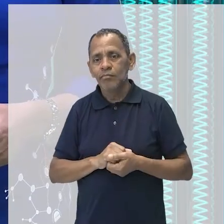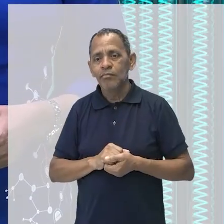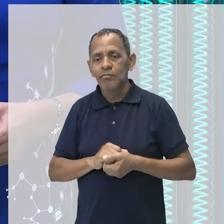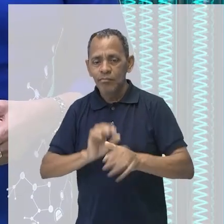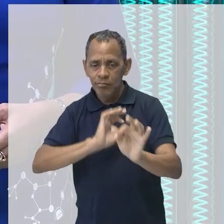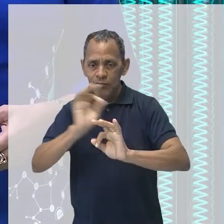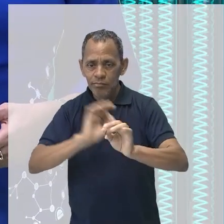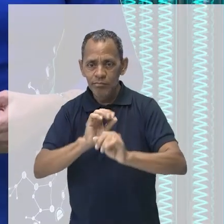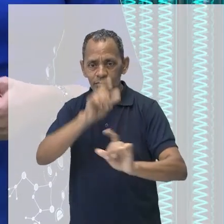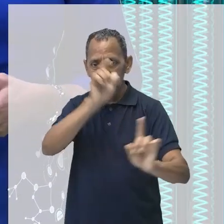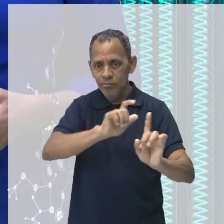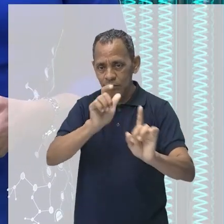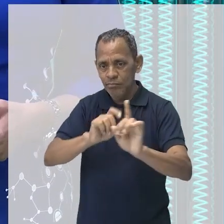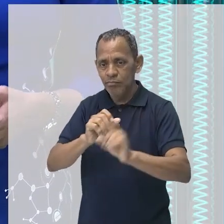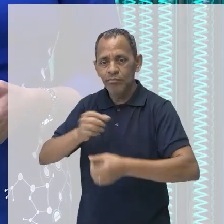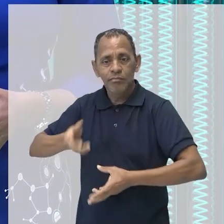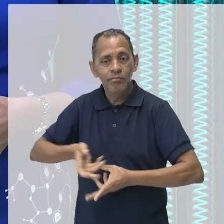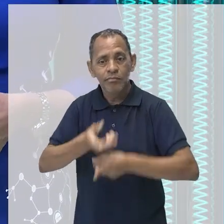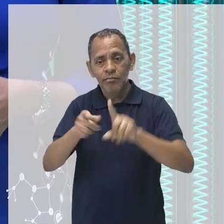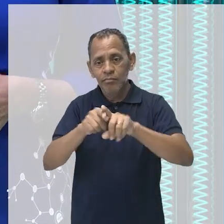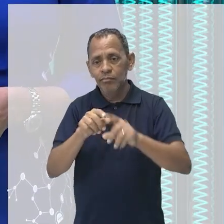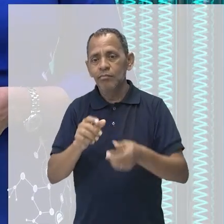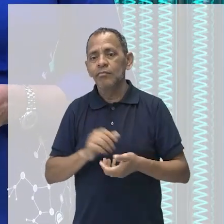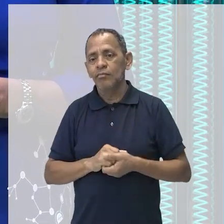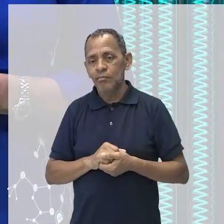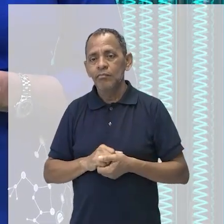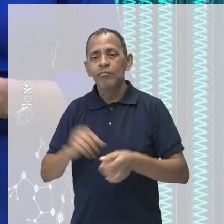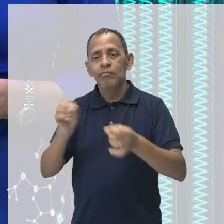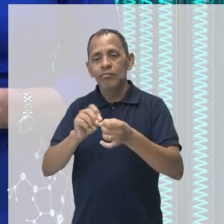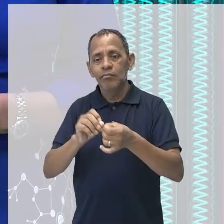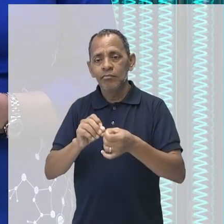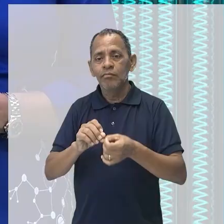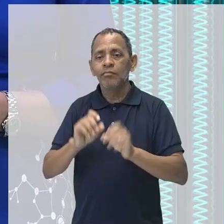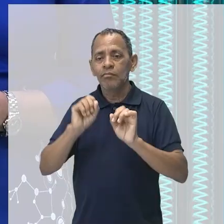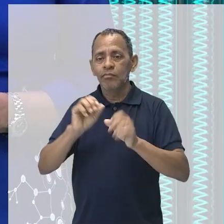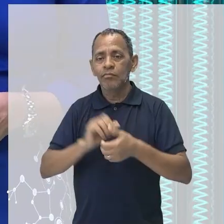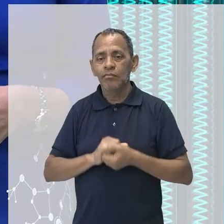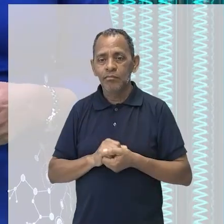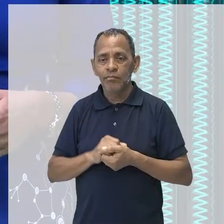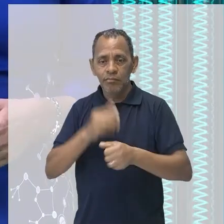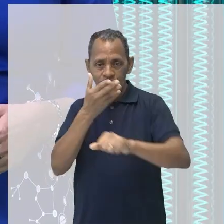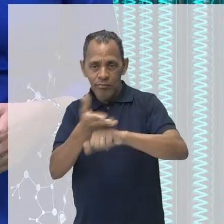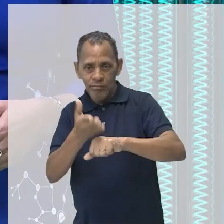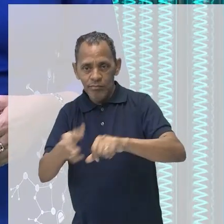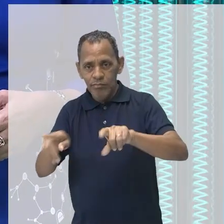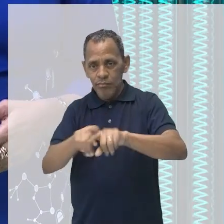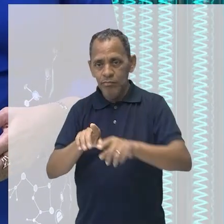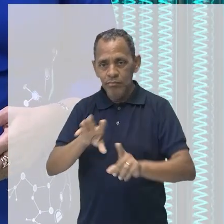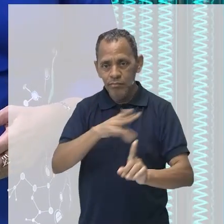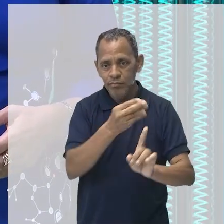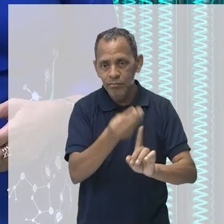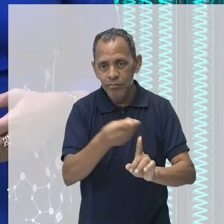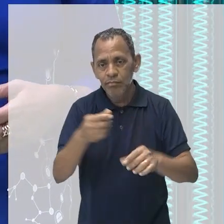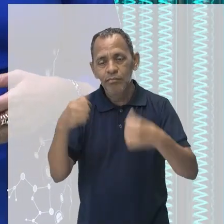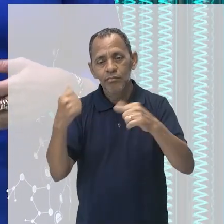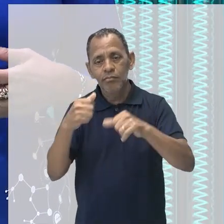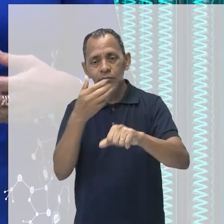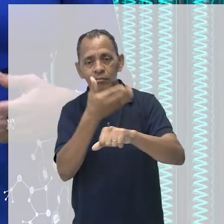e das motivações que os movem para a dinâmica de grupo. Por exemplo, os atores têm que